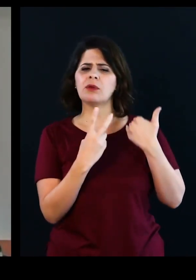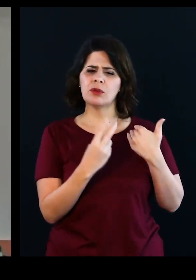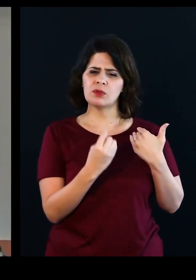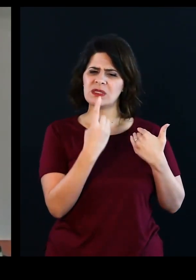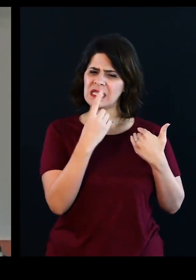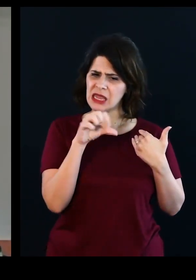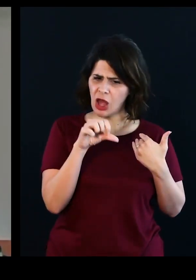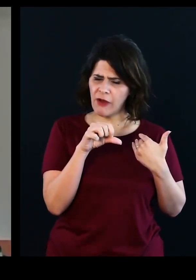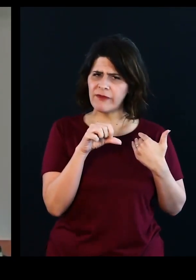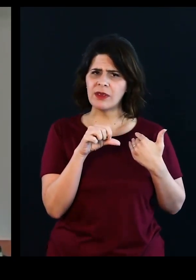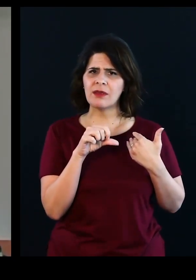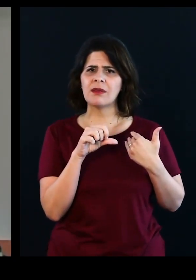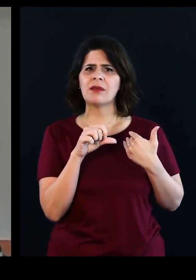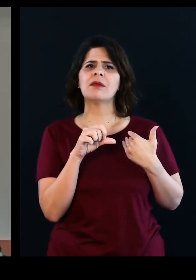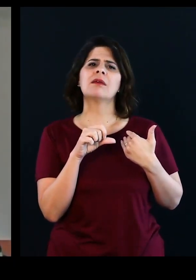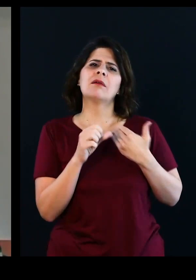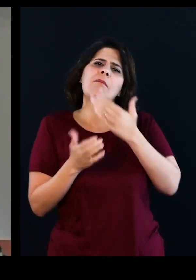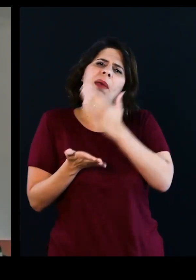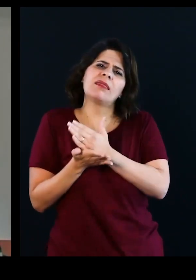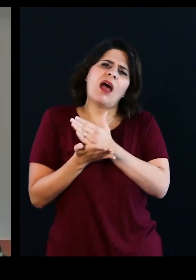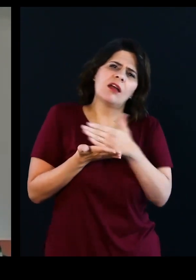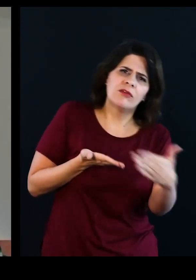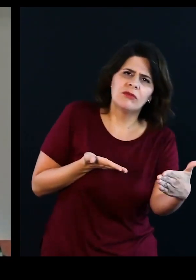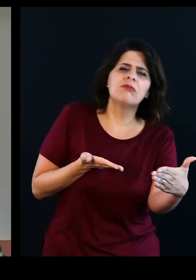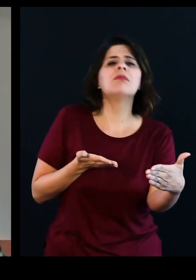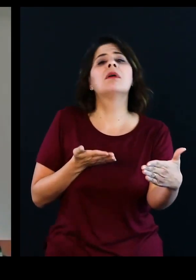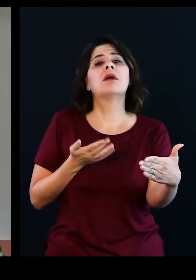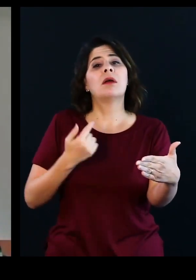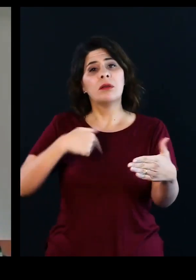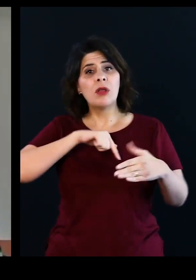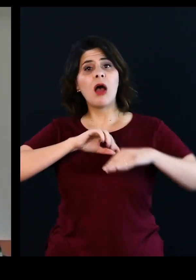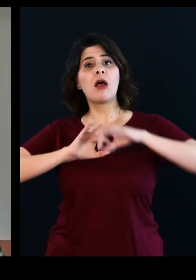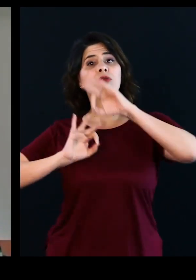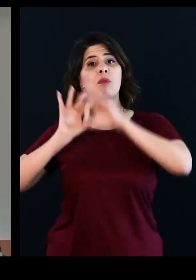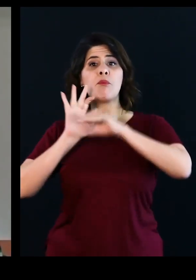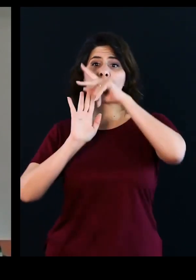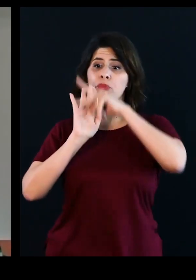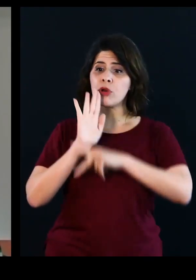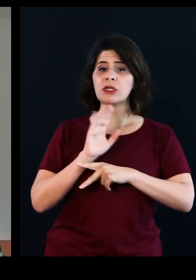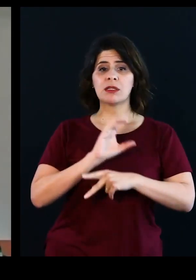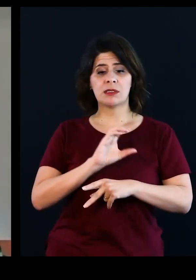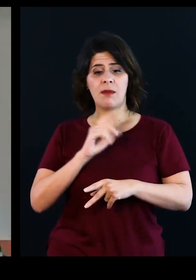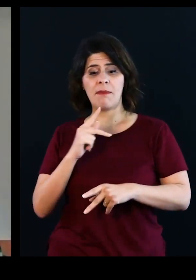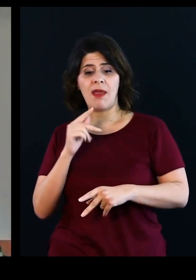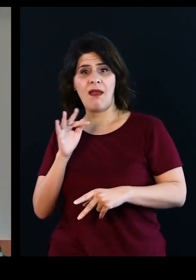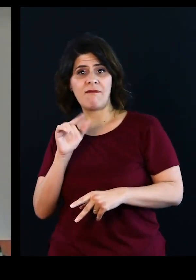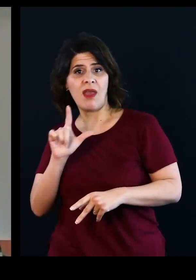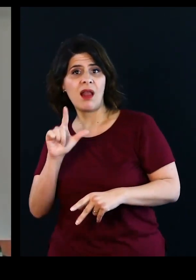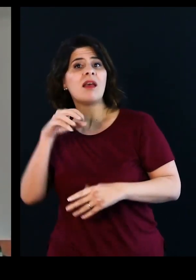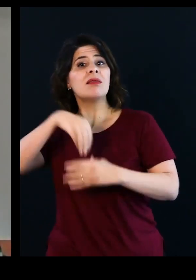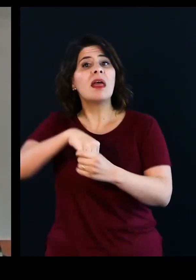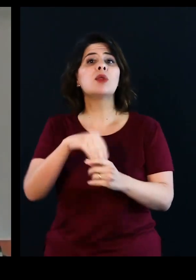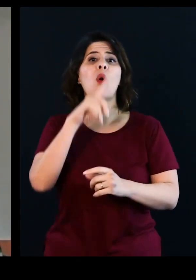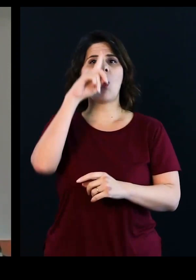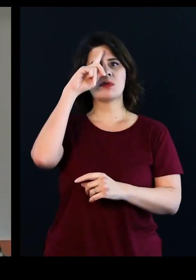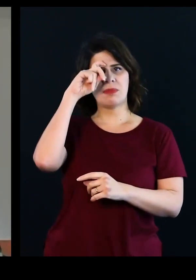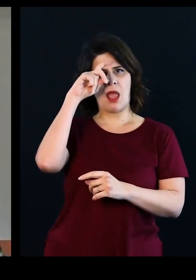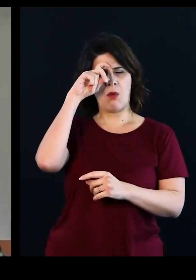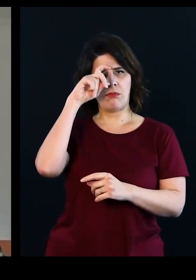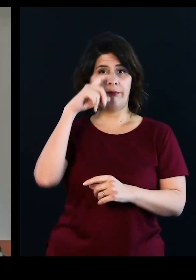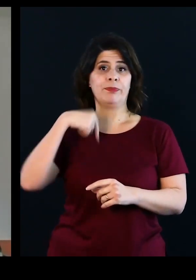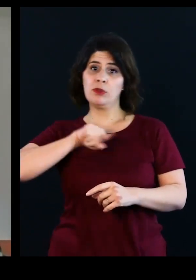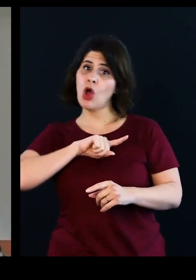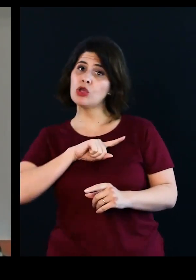2019, um grande projeto chamado CPFL nos Hospitais, que tem a participação do Instituto. Não